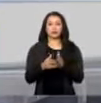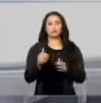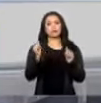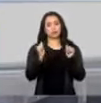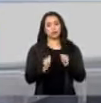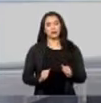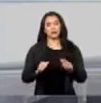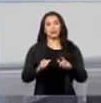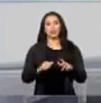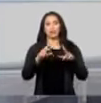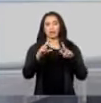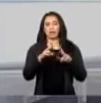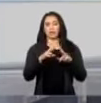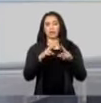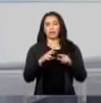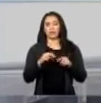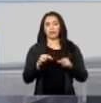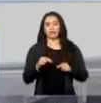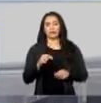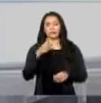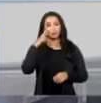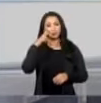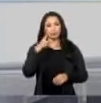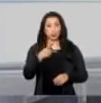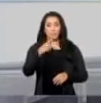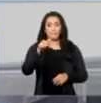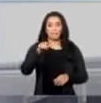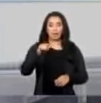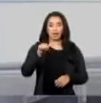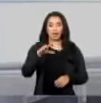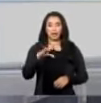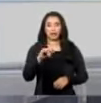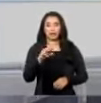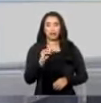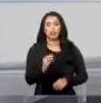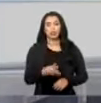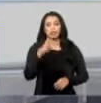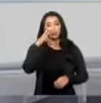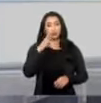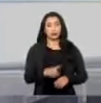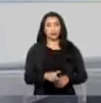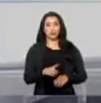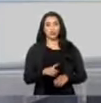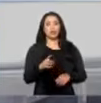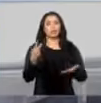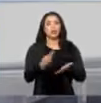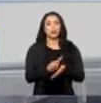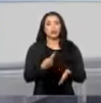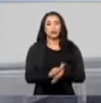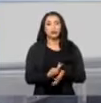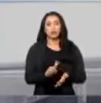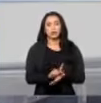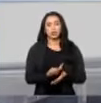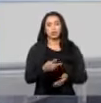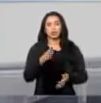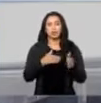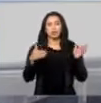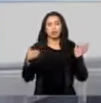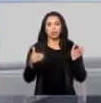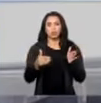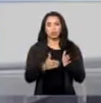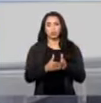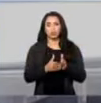para expor o que precisam, o que precisa ser feito para melhorar o setor de audiovisual no Brasil, quais são os setores que nós temos que